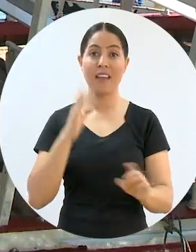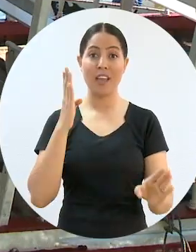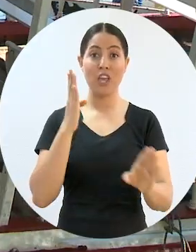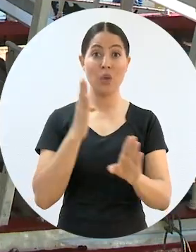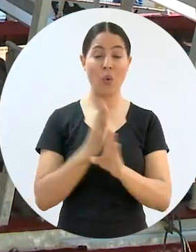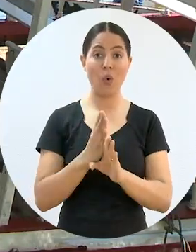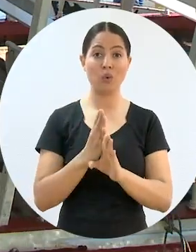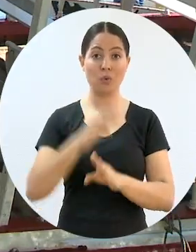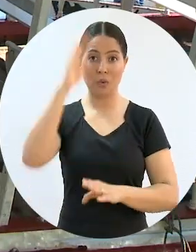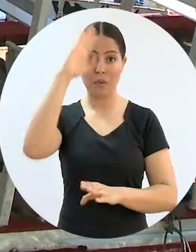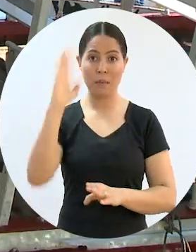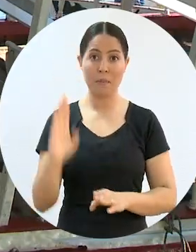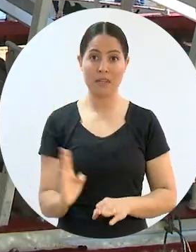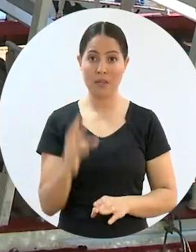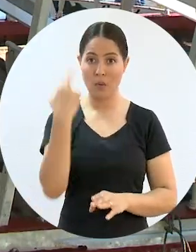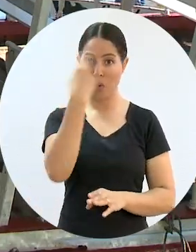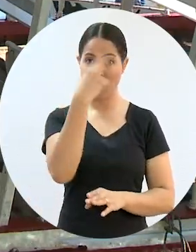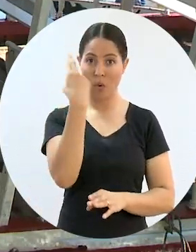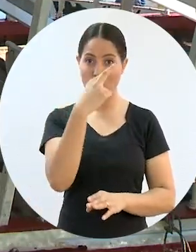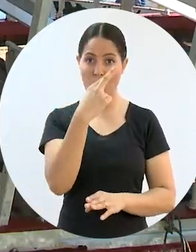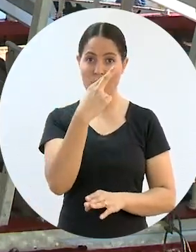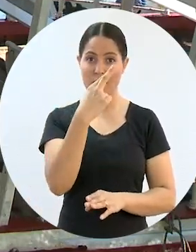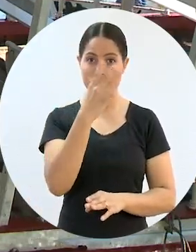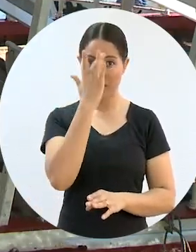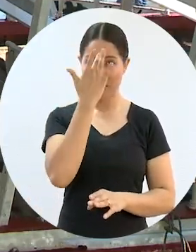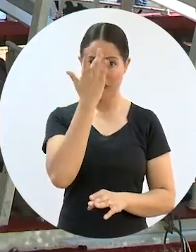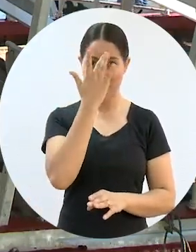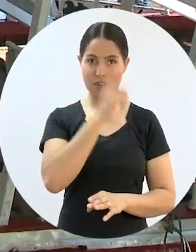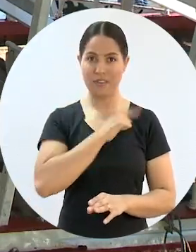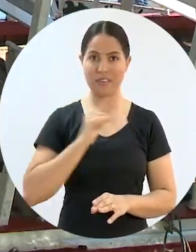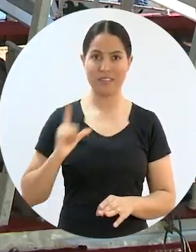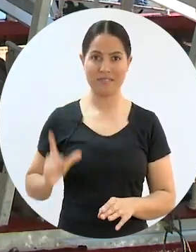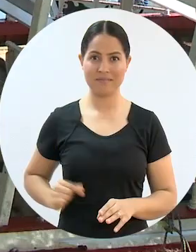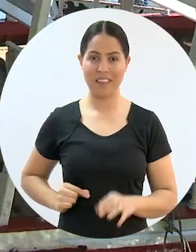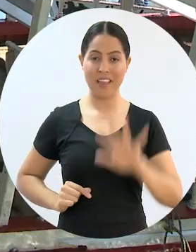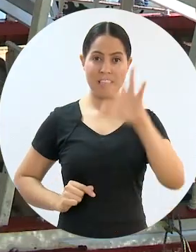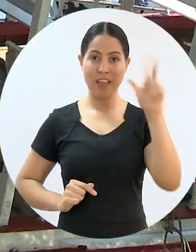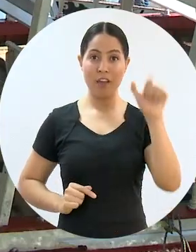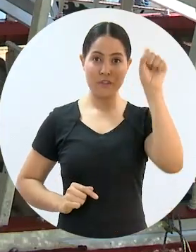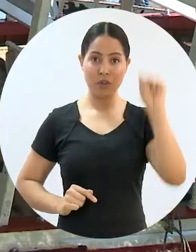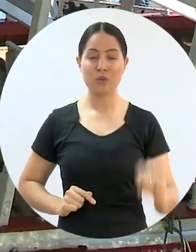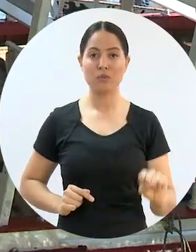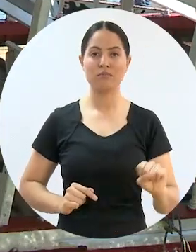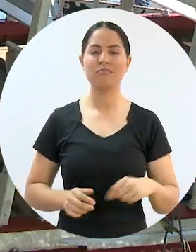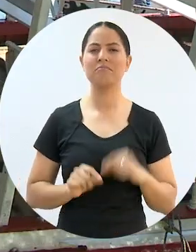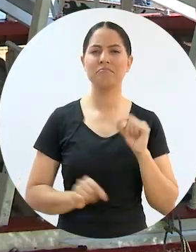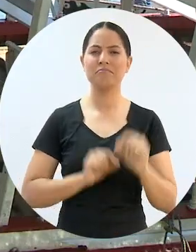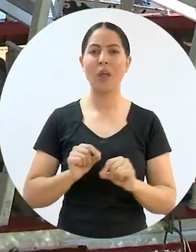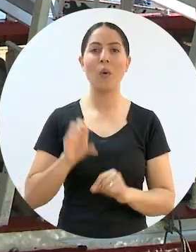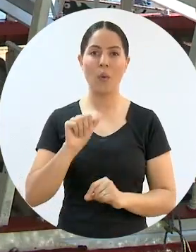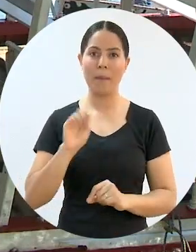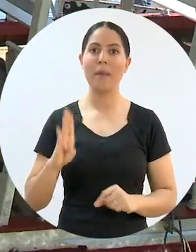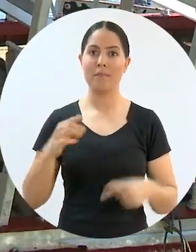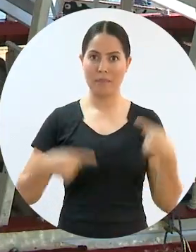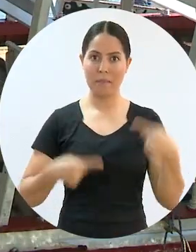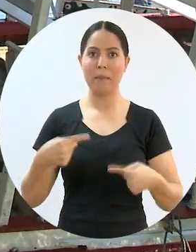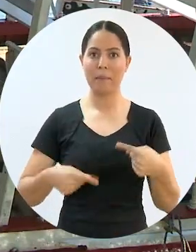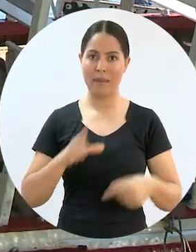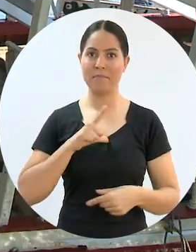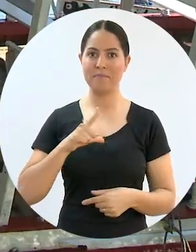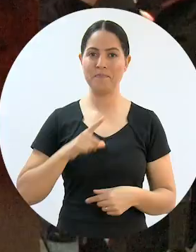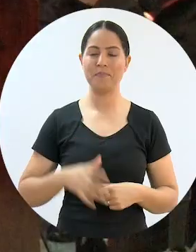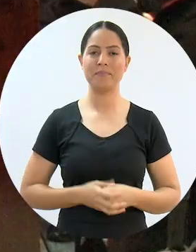China e África do Sul, que tratou de tecnologia e inteligência artificial no Poder Judiciário. A OAB contribuiu com